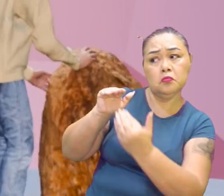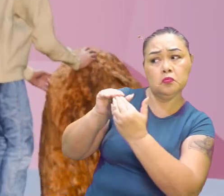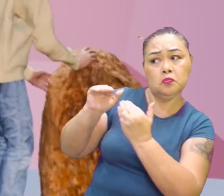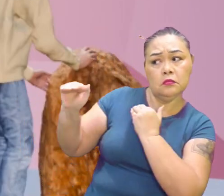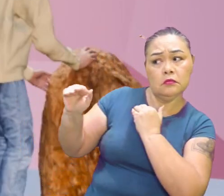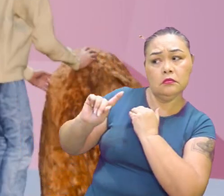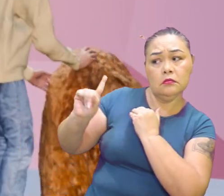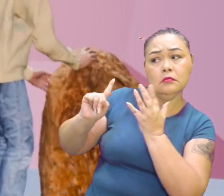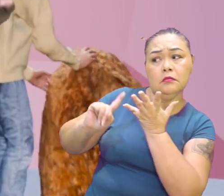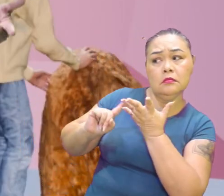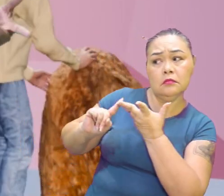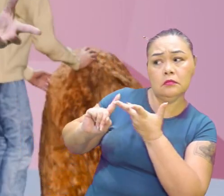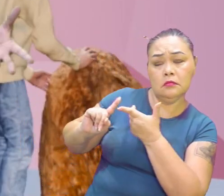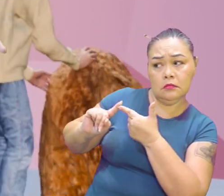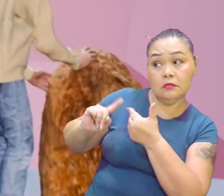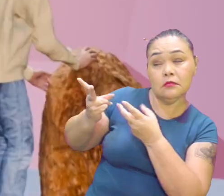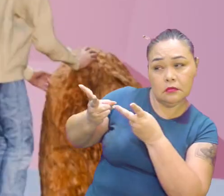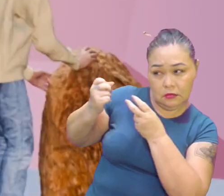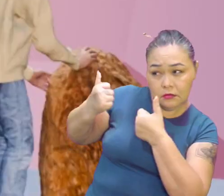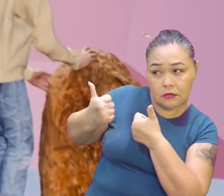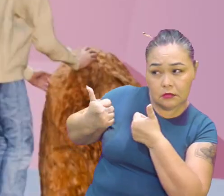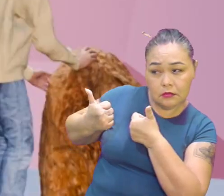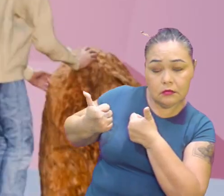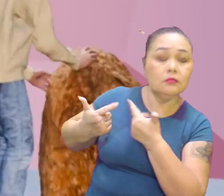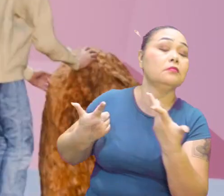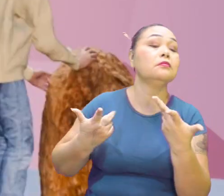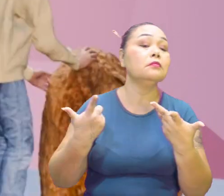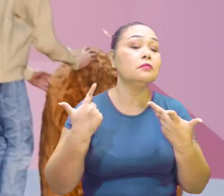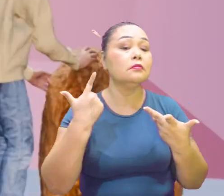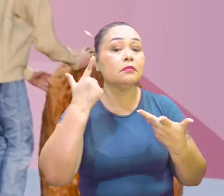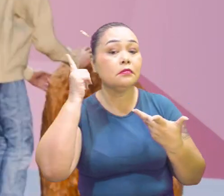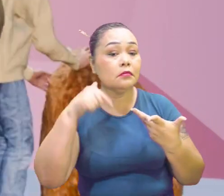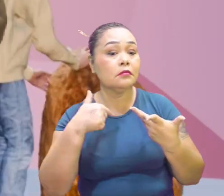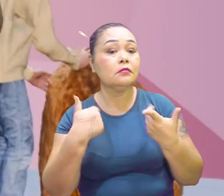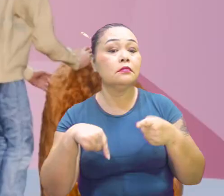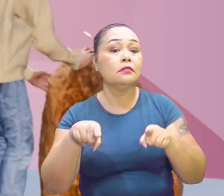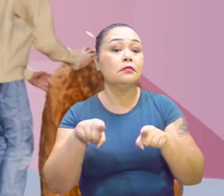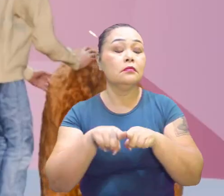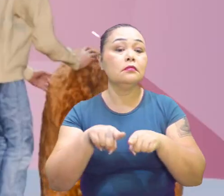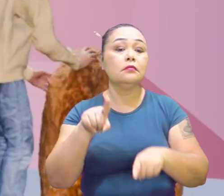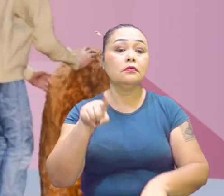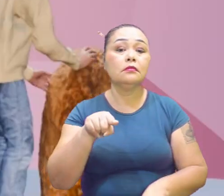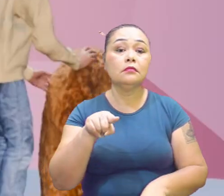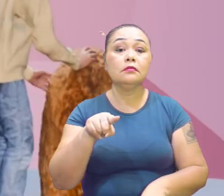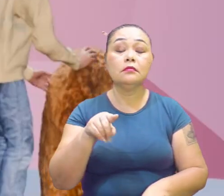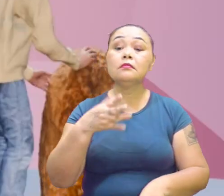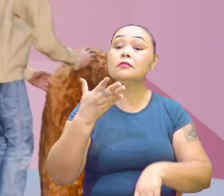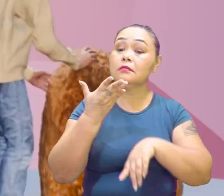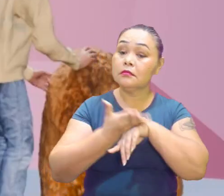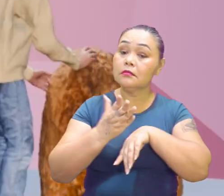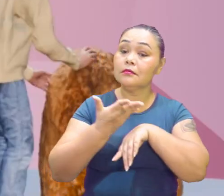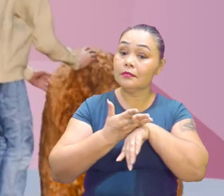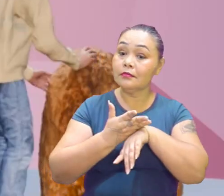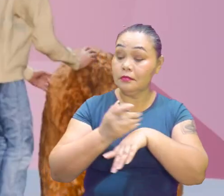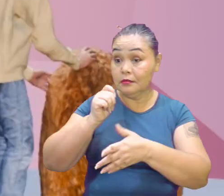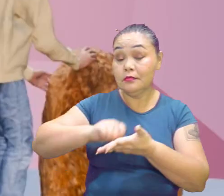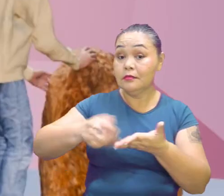concordamos por esse motivo, percebem? Então, é uma forma também de você